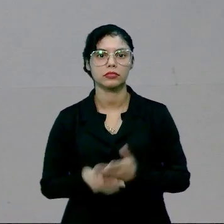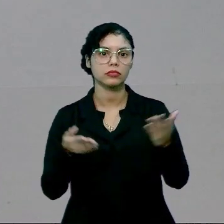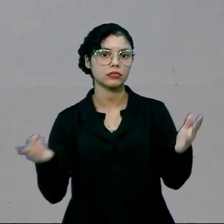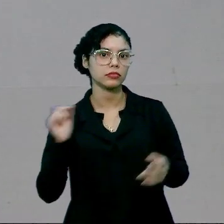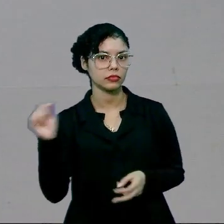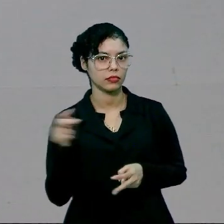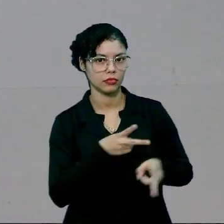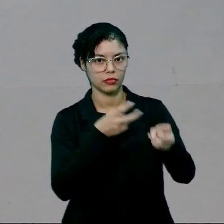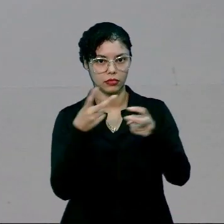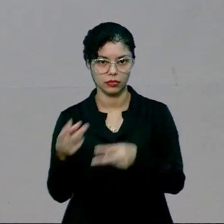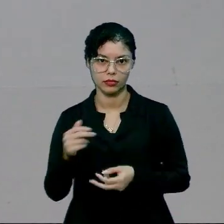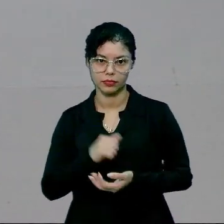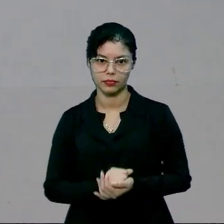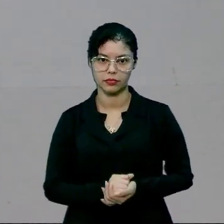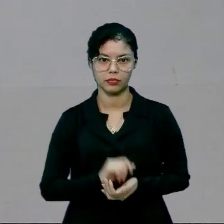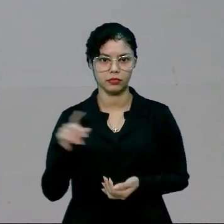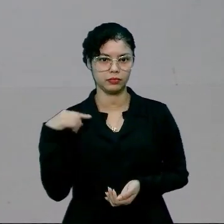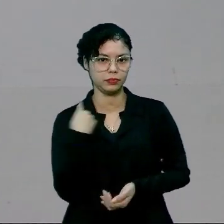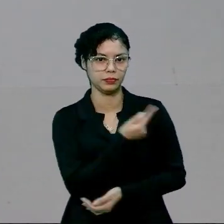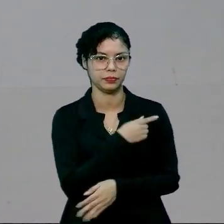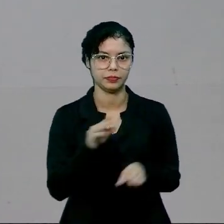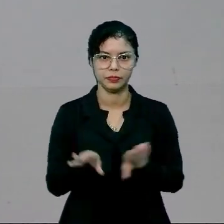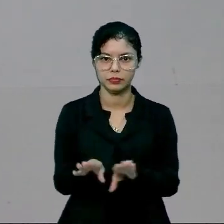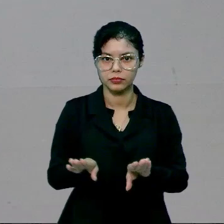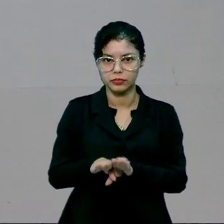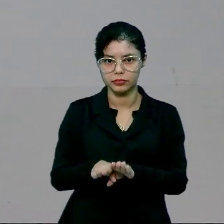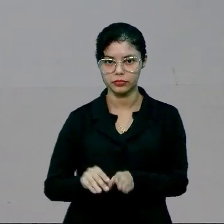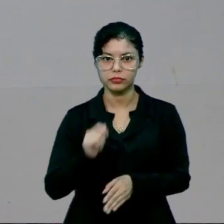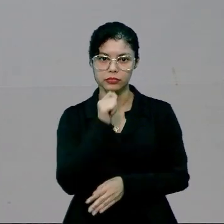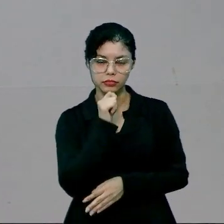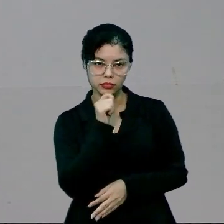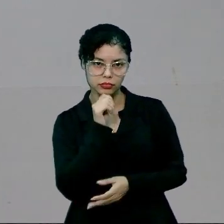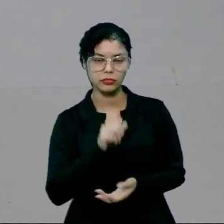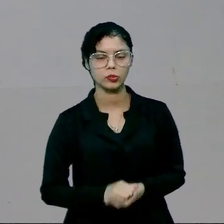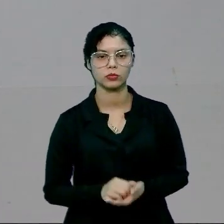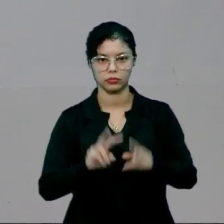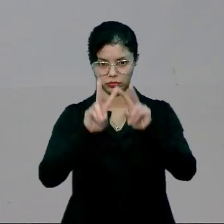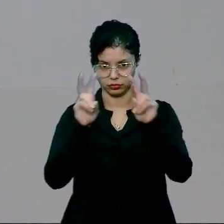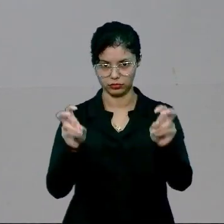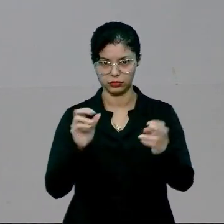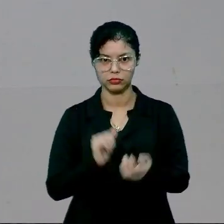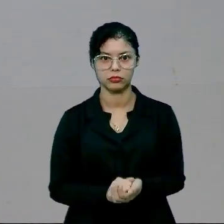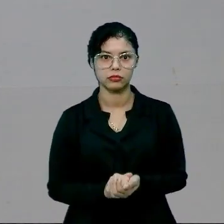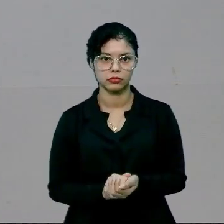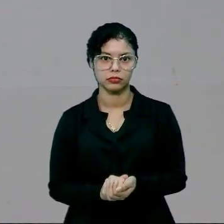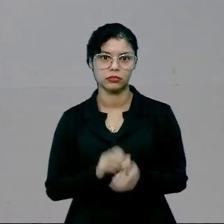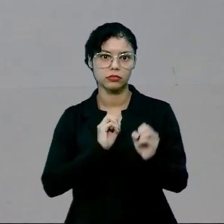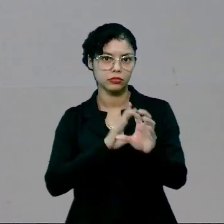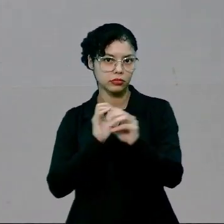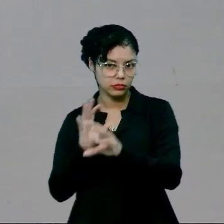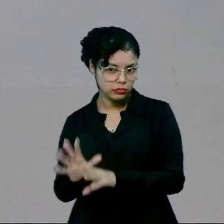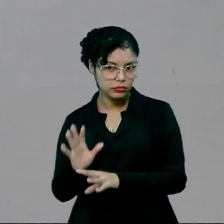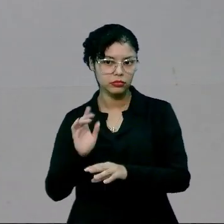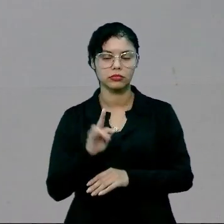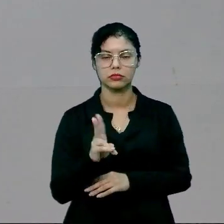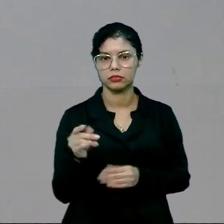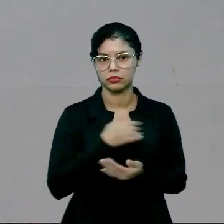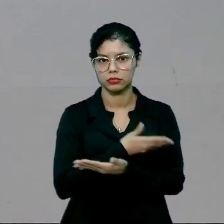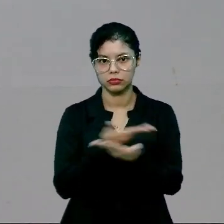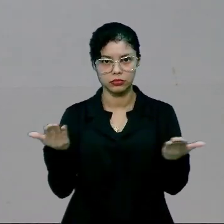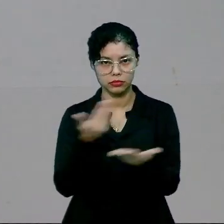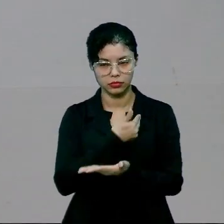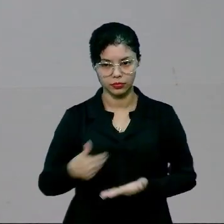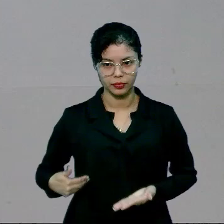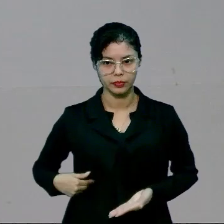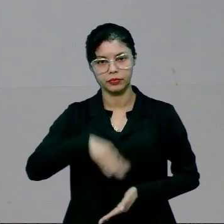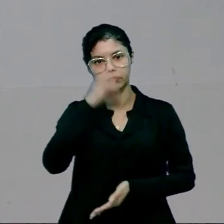que é que a gente observa aqui, pessoal? Que nós temos, assim, um certo educar. A gente tem uma educação do público